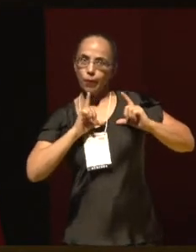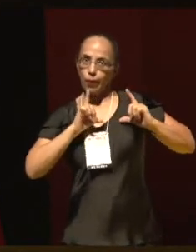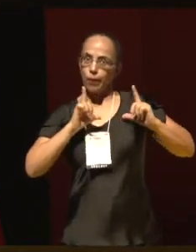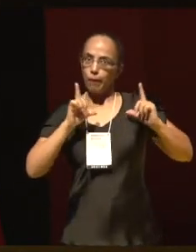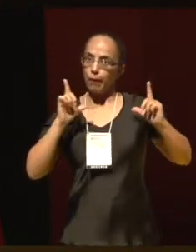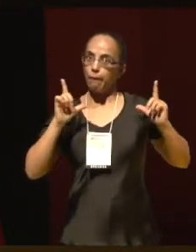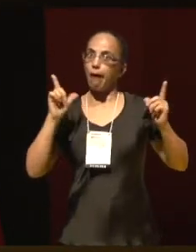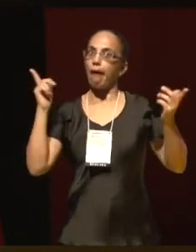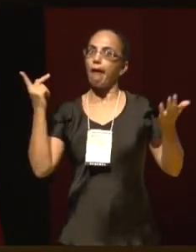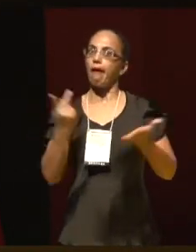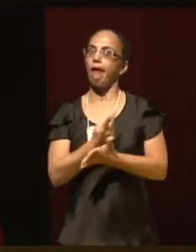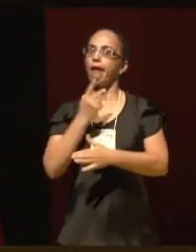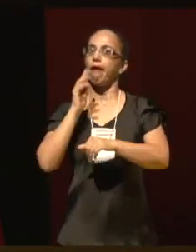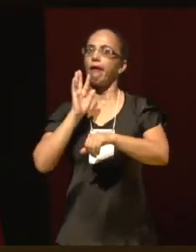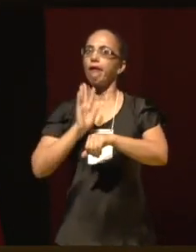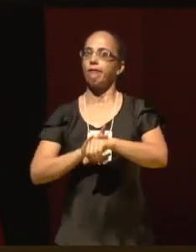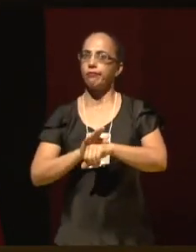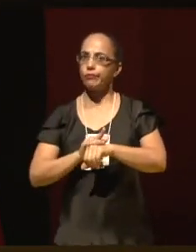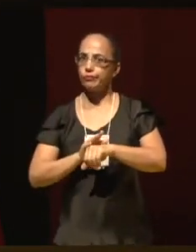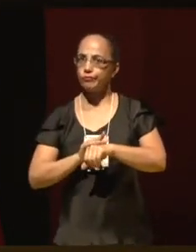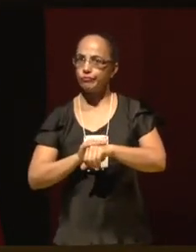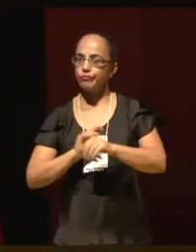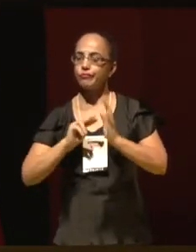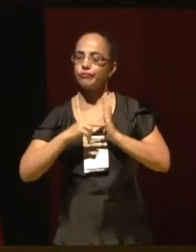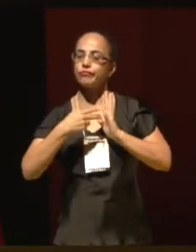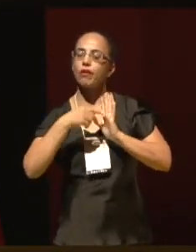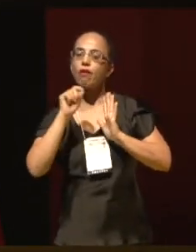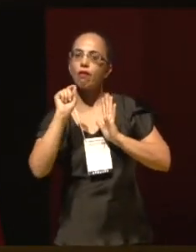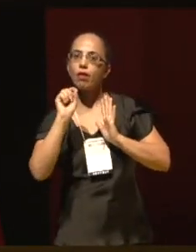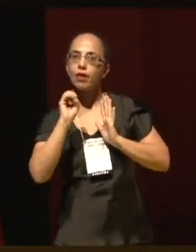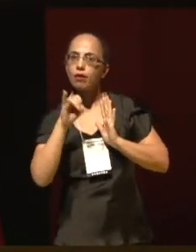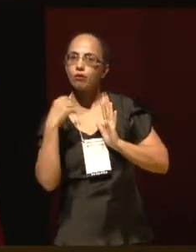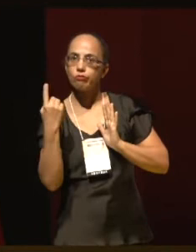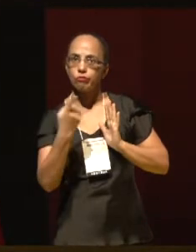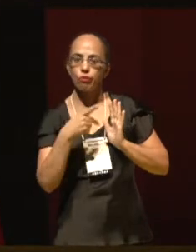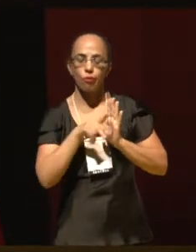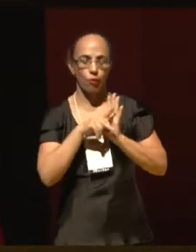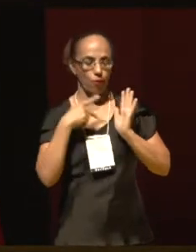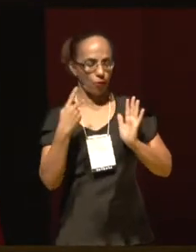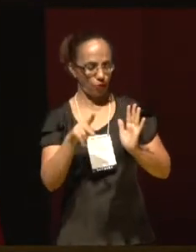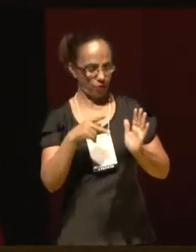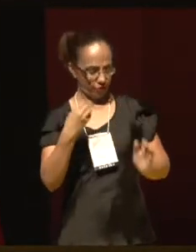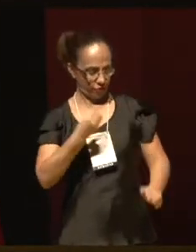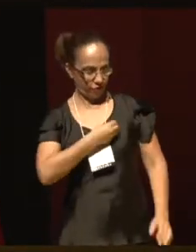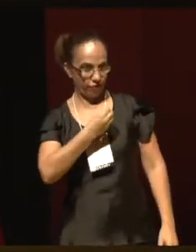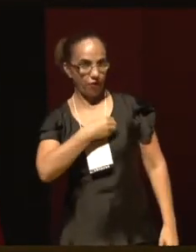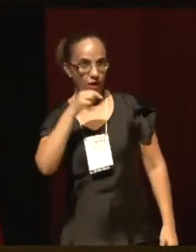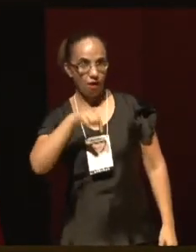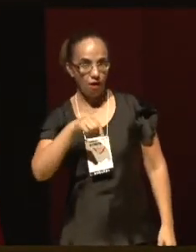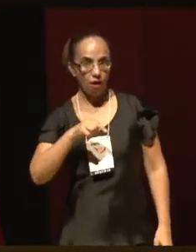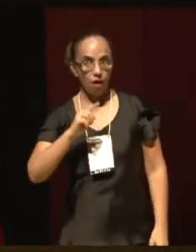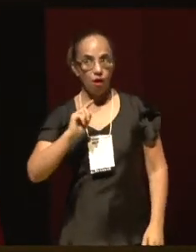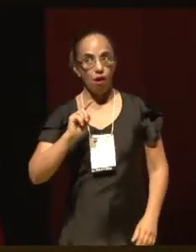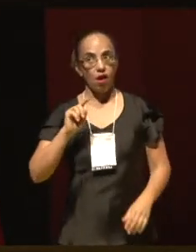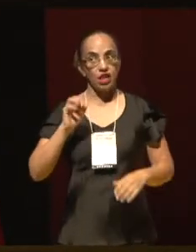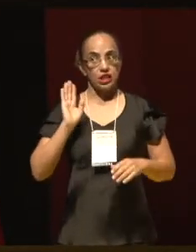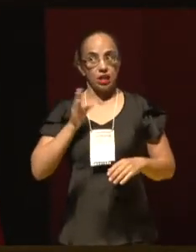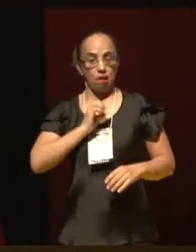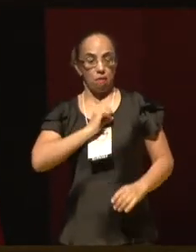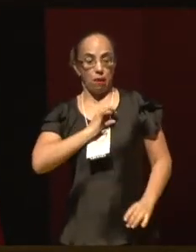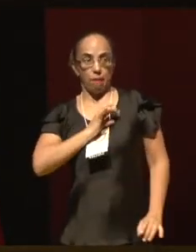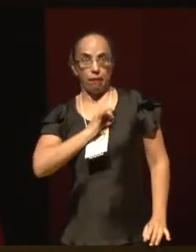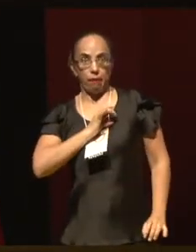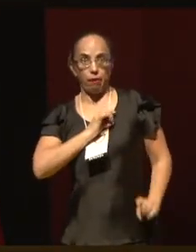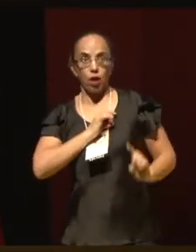patológico. E significaria que se nós, nesta própria vida, na próxima existência, nós podemos aparecer com